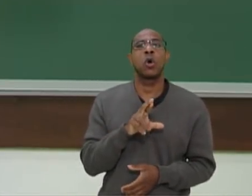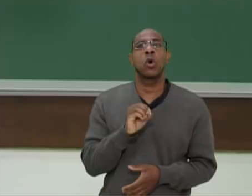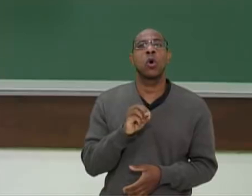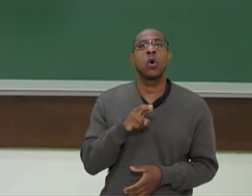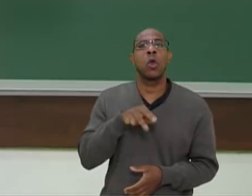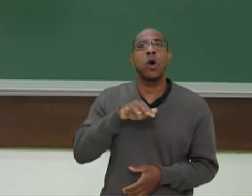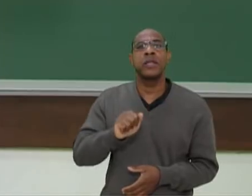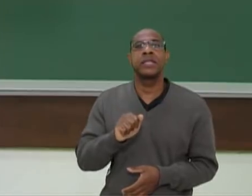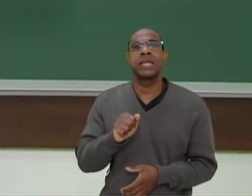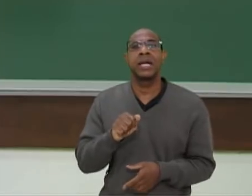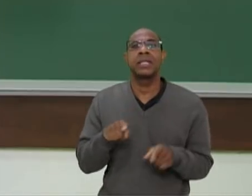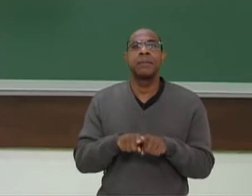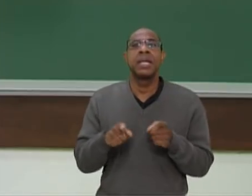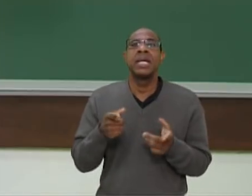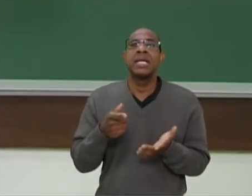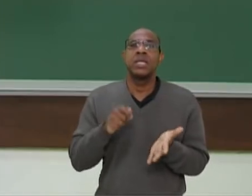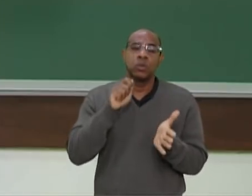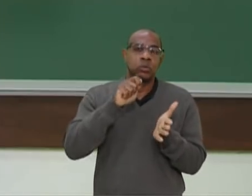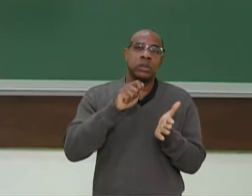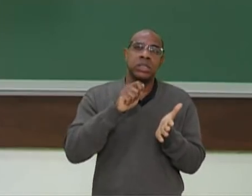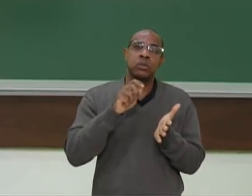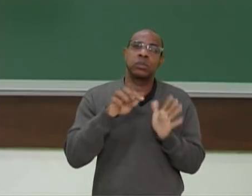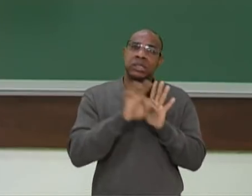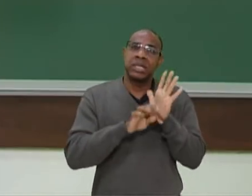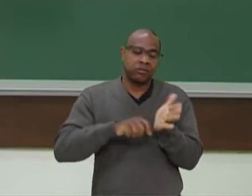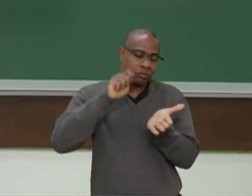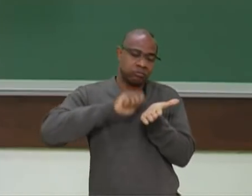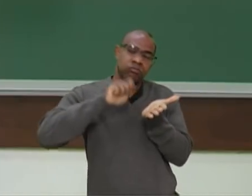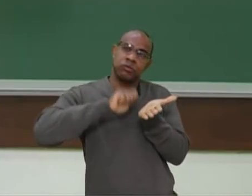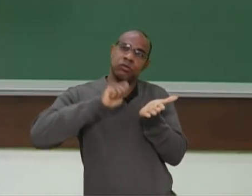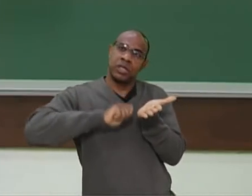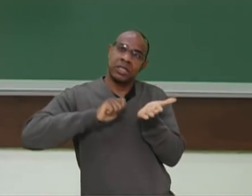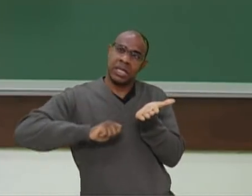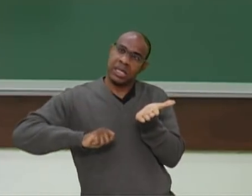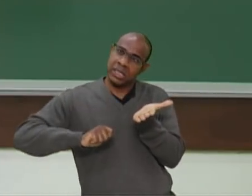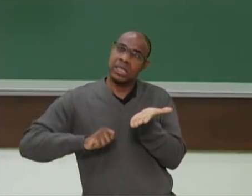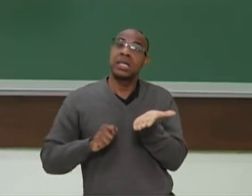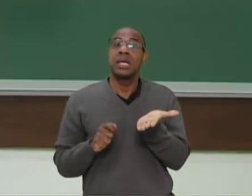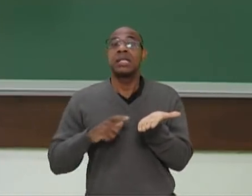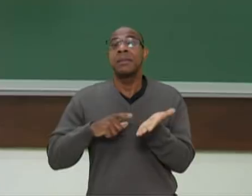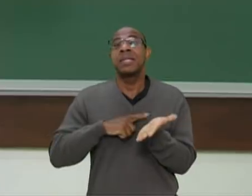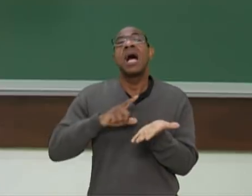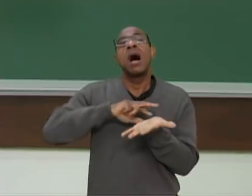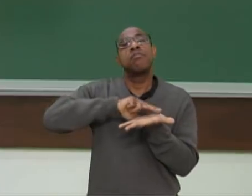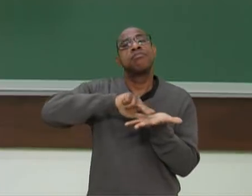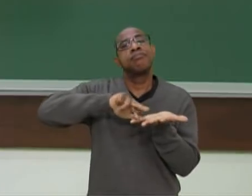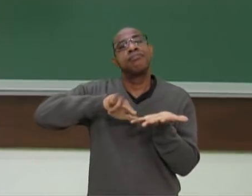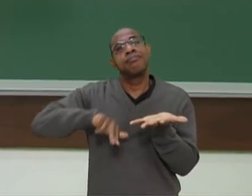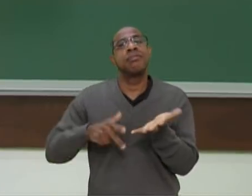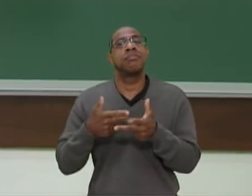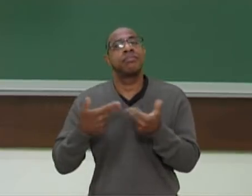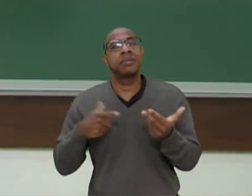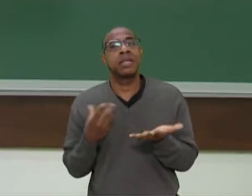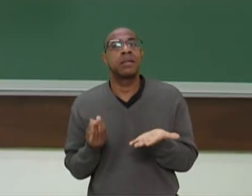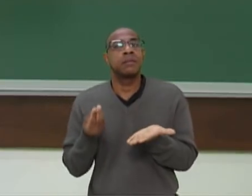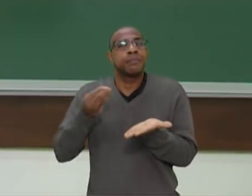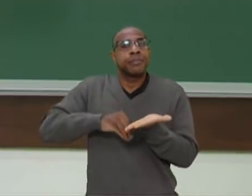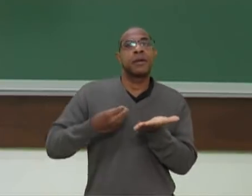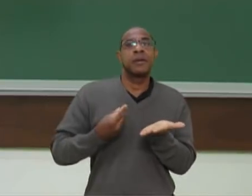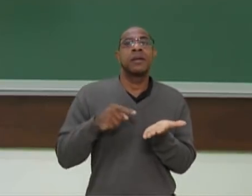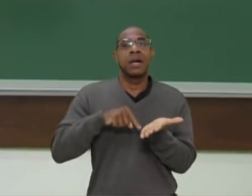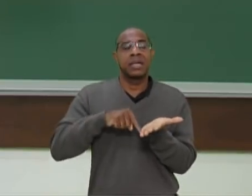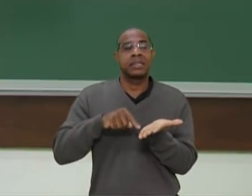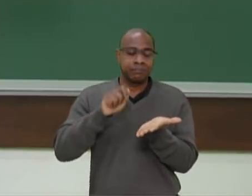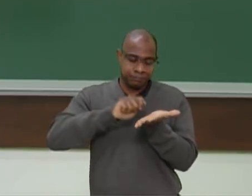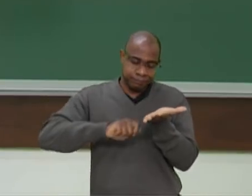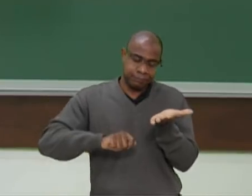texto dissertativo, porque o texto dissertativo também ele tem alguns elementos presentes que é do